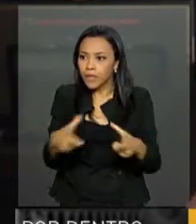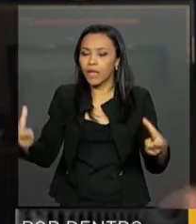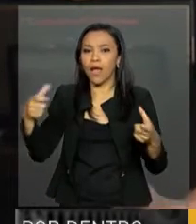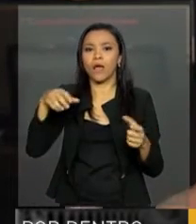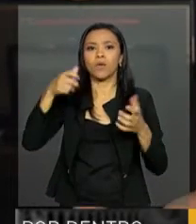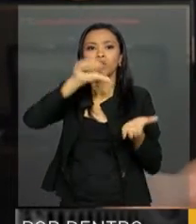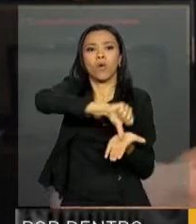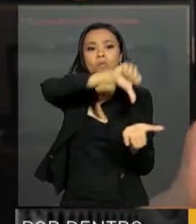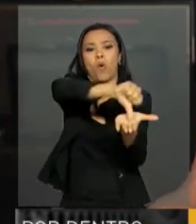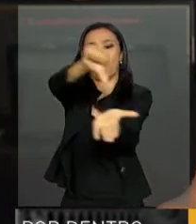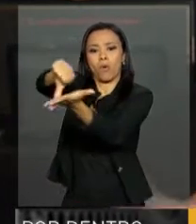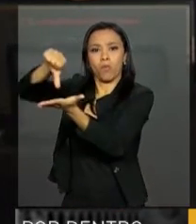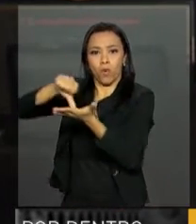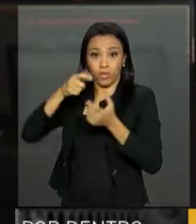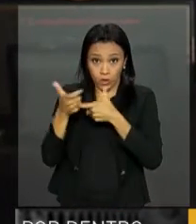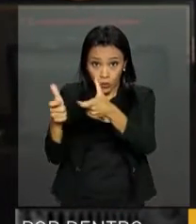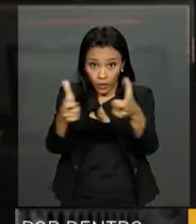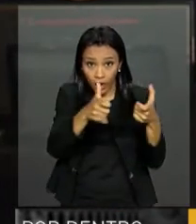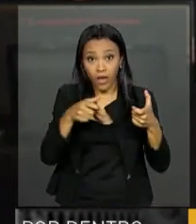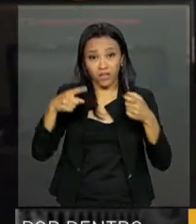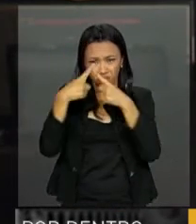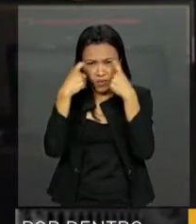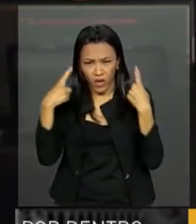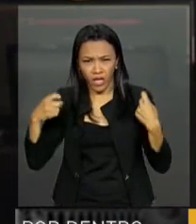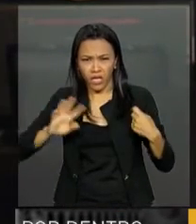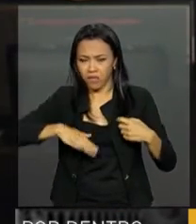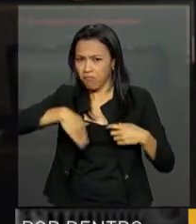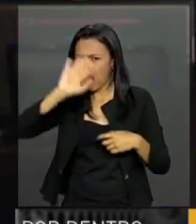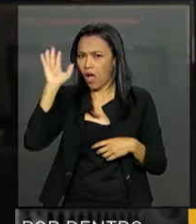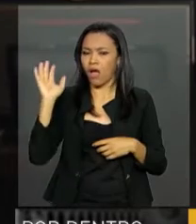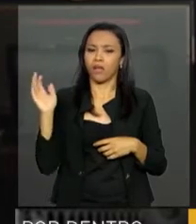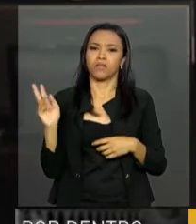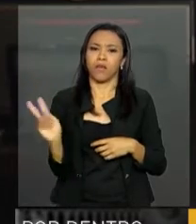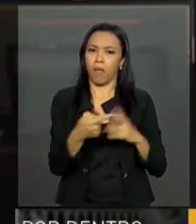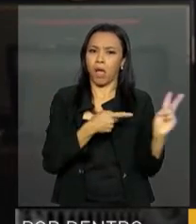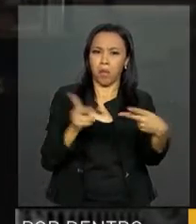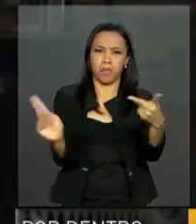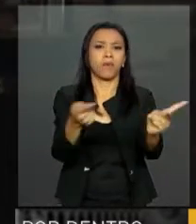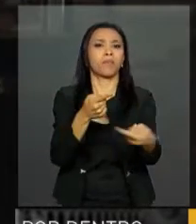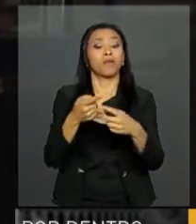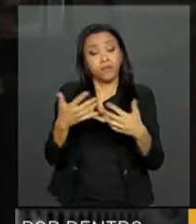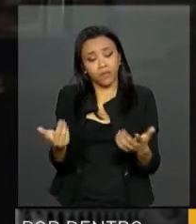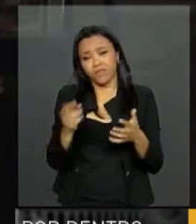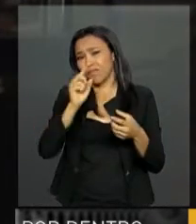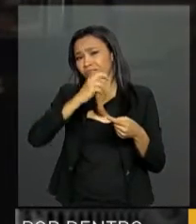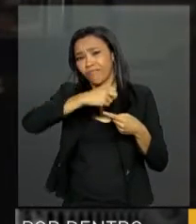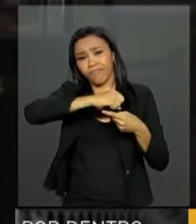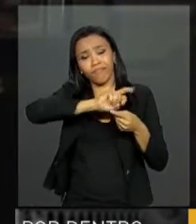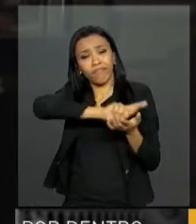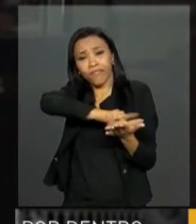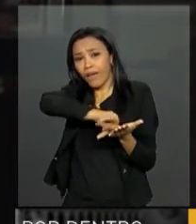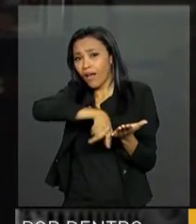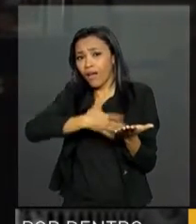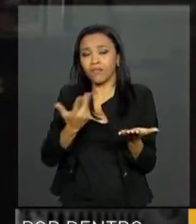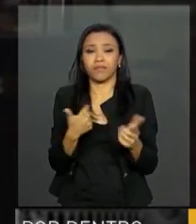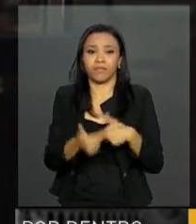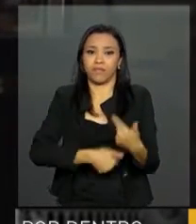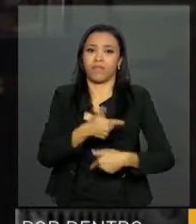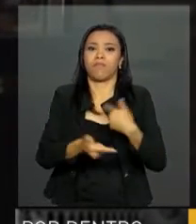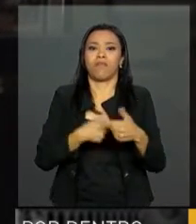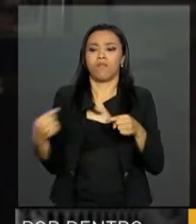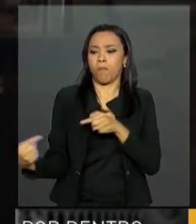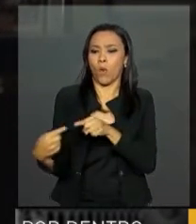rua nesses bairros, nessas regiões mais afetadas pela violência, né? Enfim, é uma série de ações